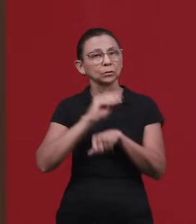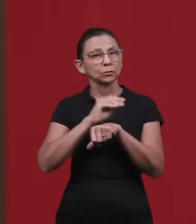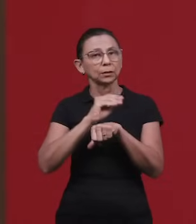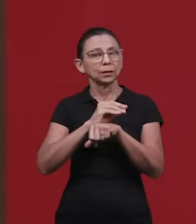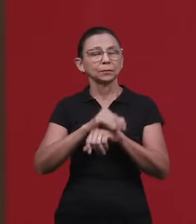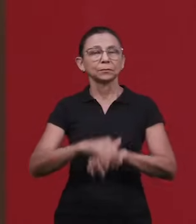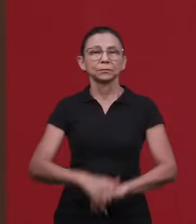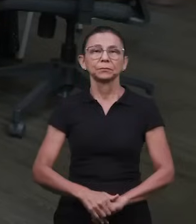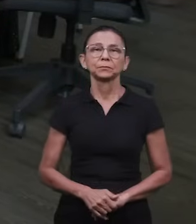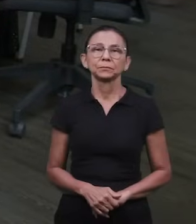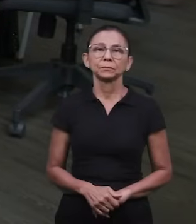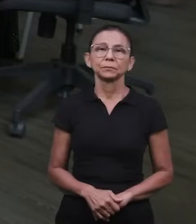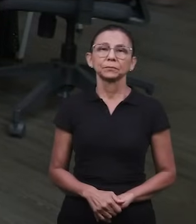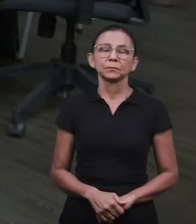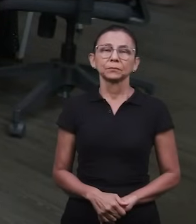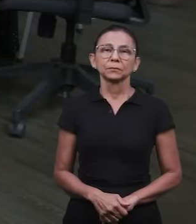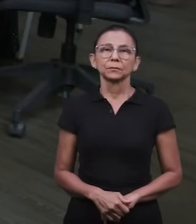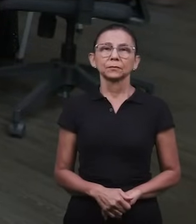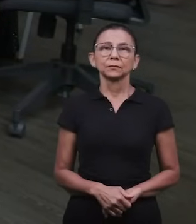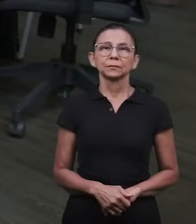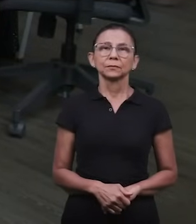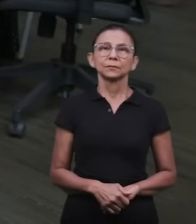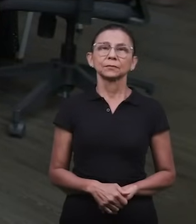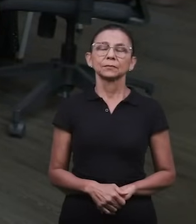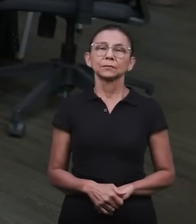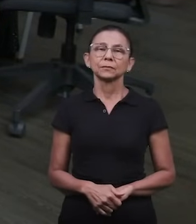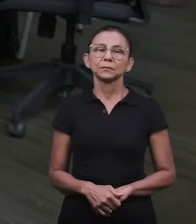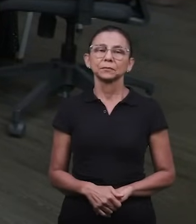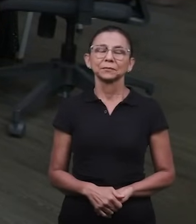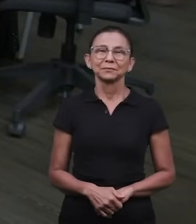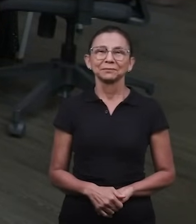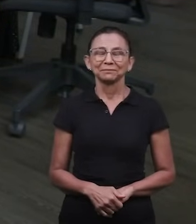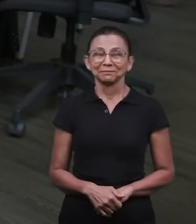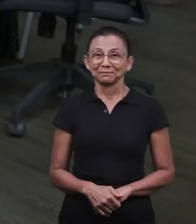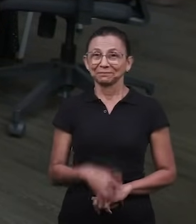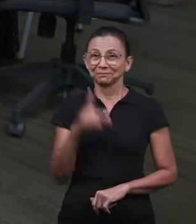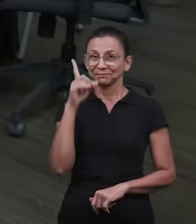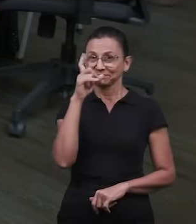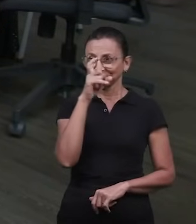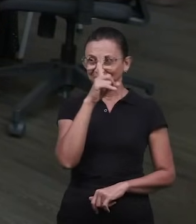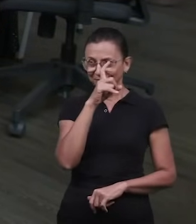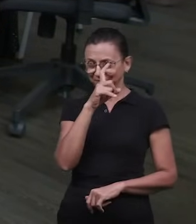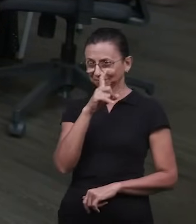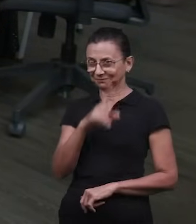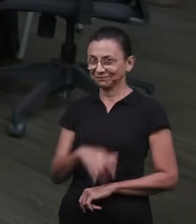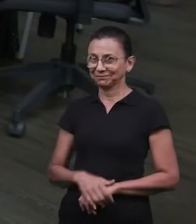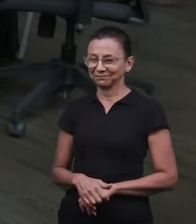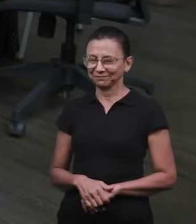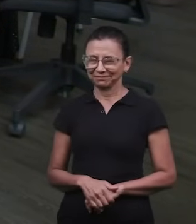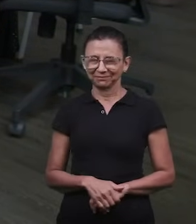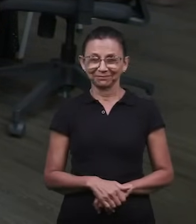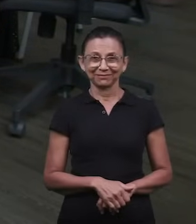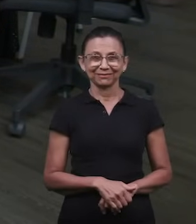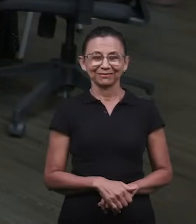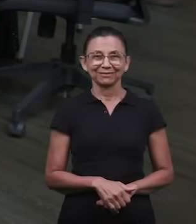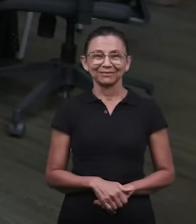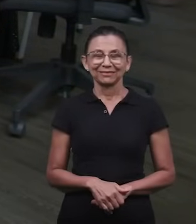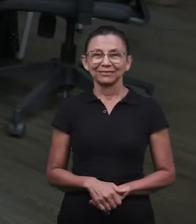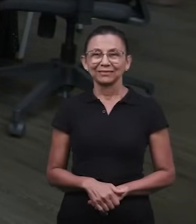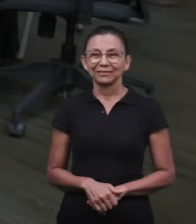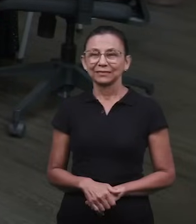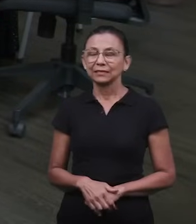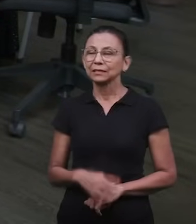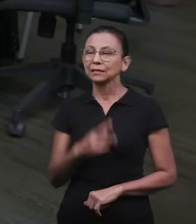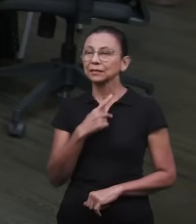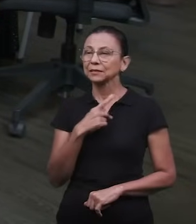confiar nisso aí. Amém. Andréia. Agora, pergunta difícil agora, pastor Alexandre, com a Mariana, pode